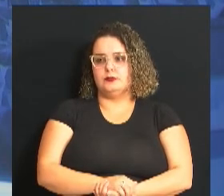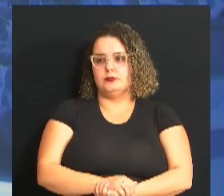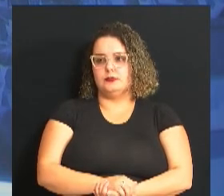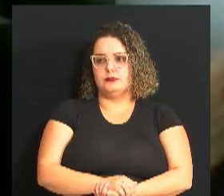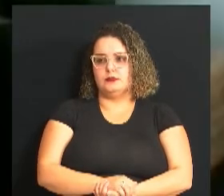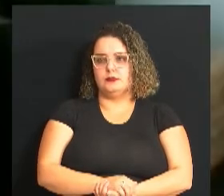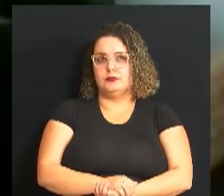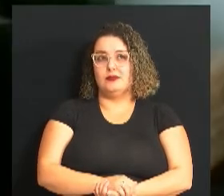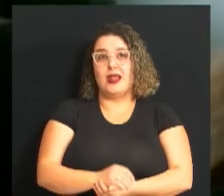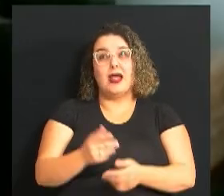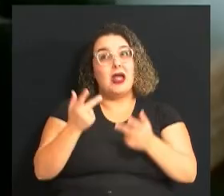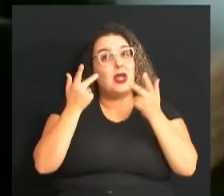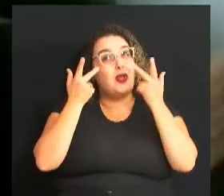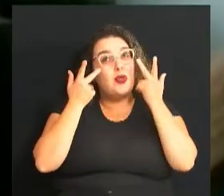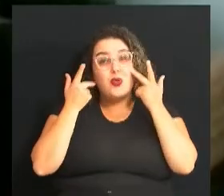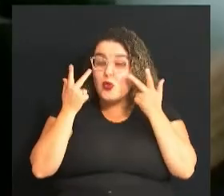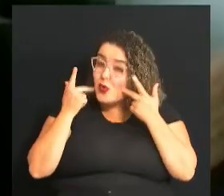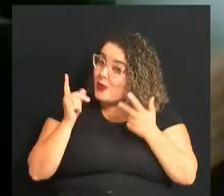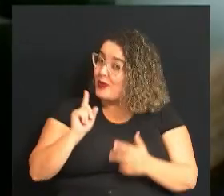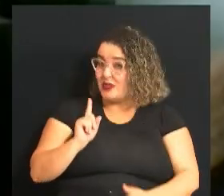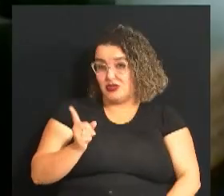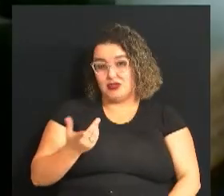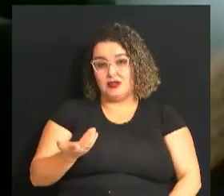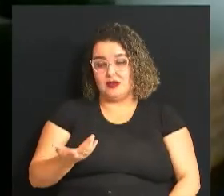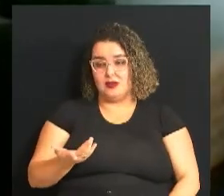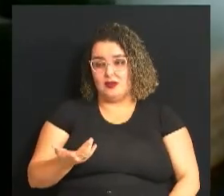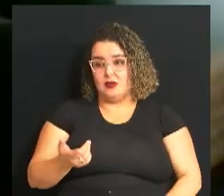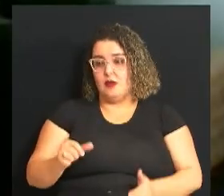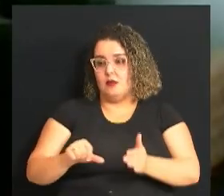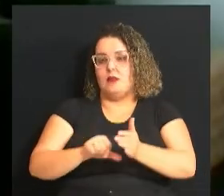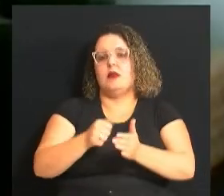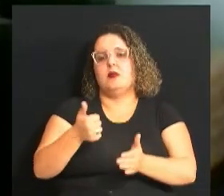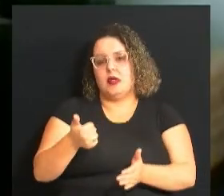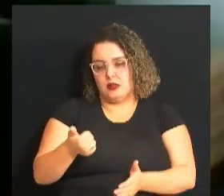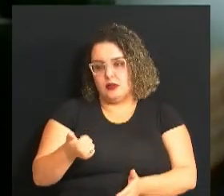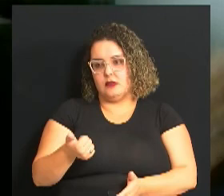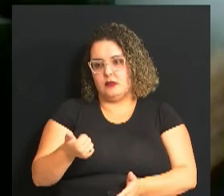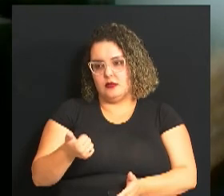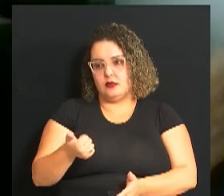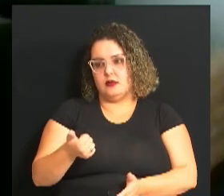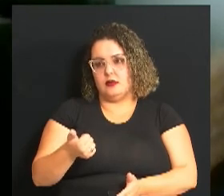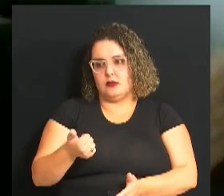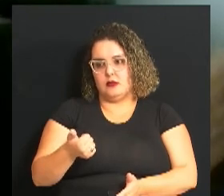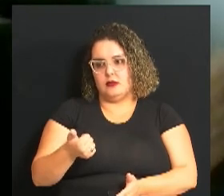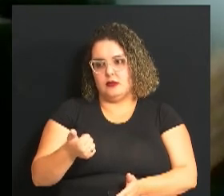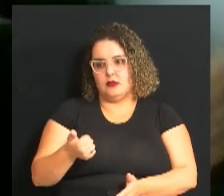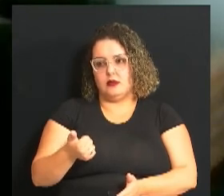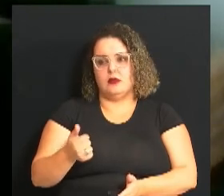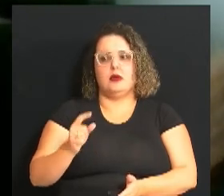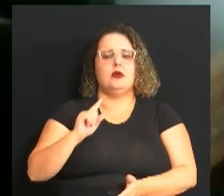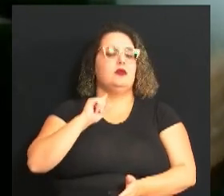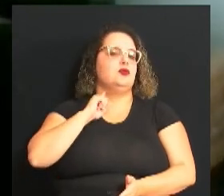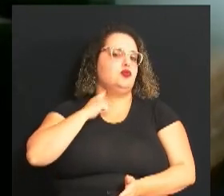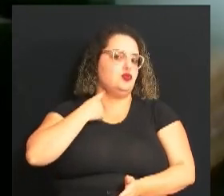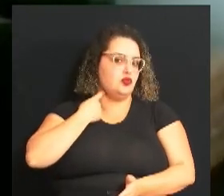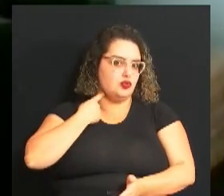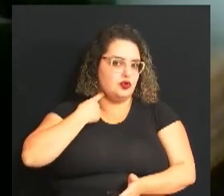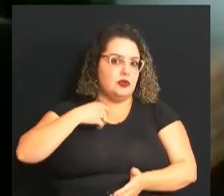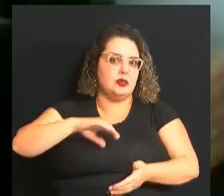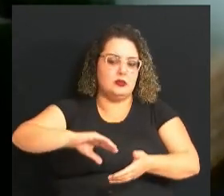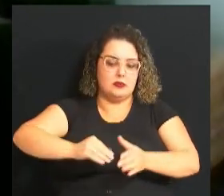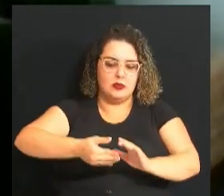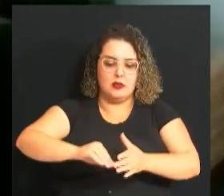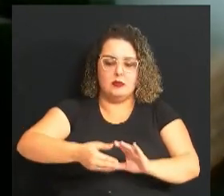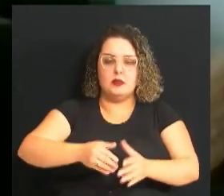Normalmente não. Como a gente falou, primeiro de tudo, você tem que tirar a sujidade do prato, tirar a sujeira daquele